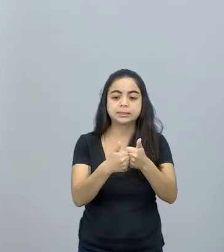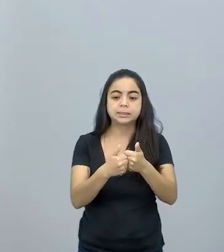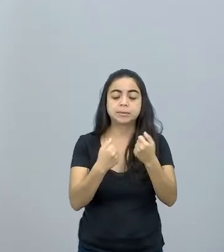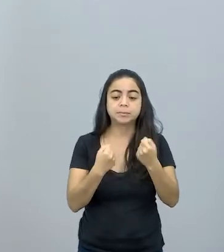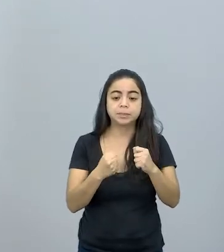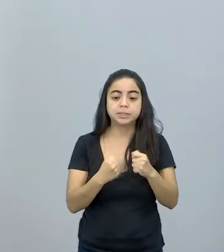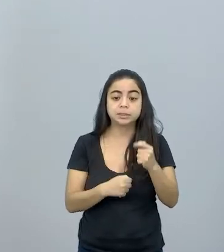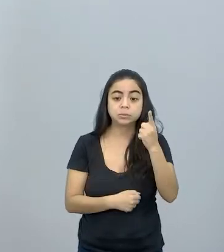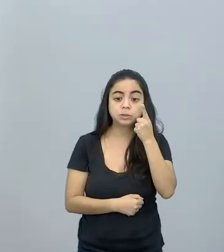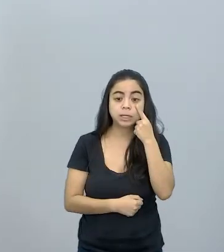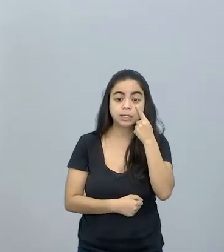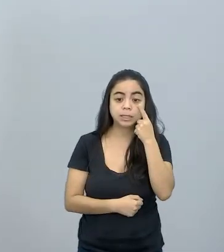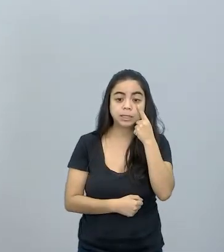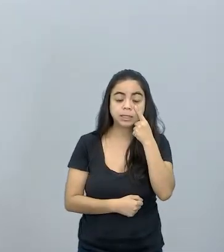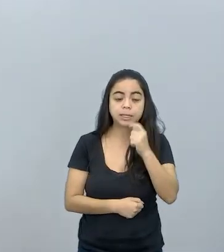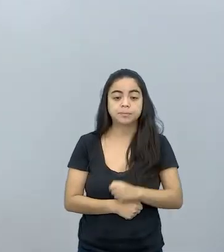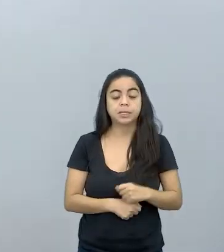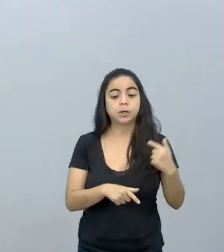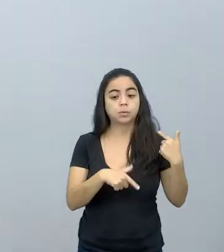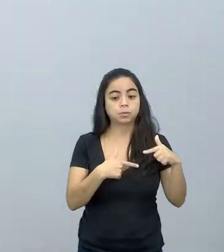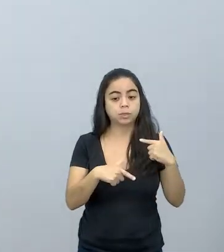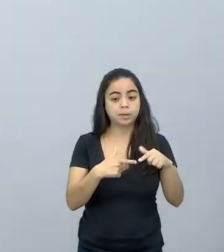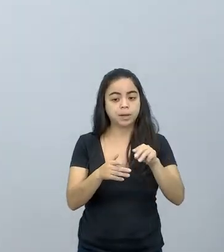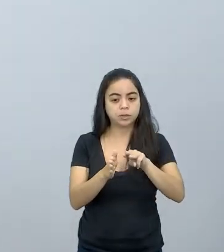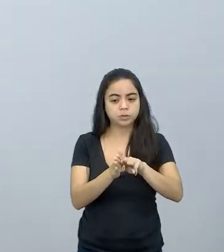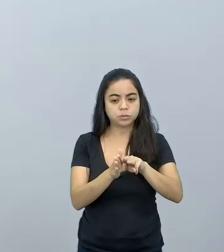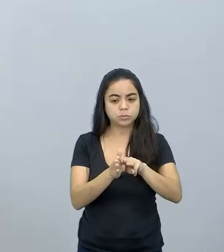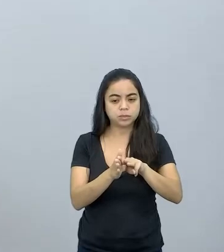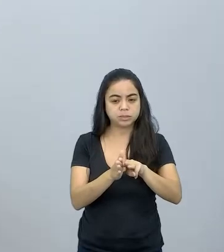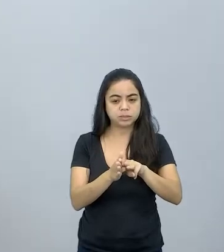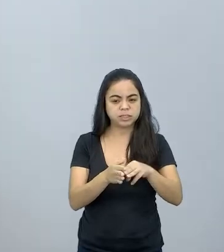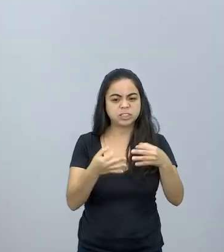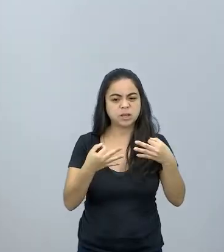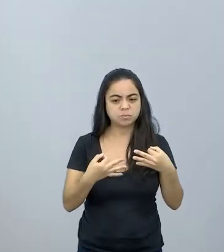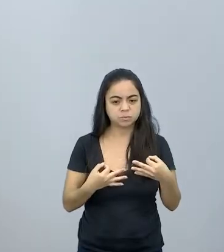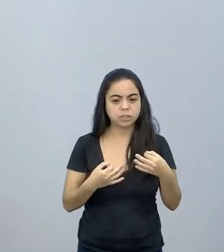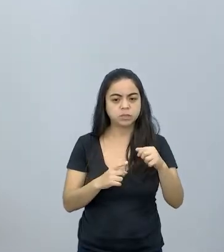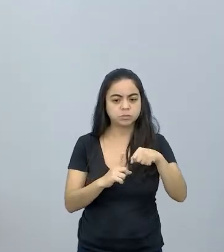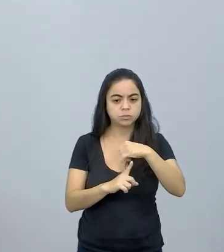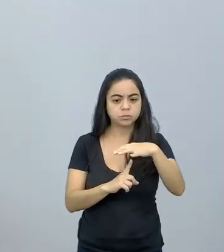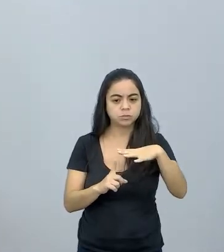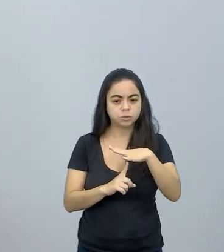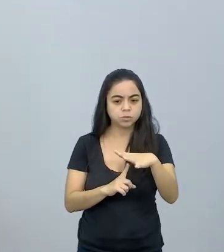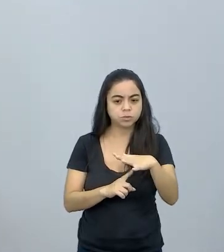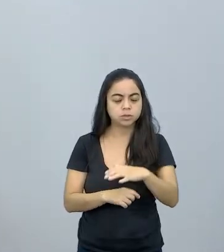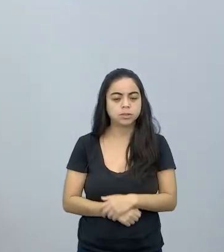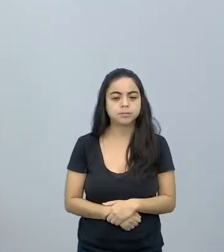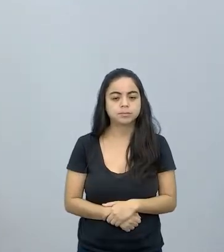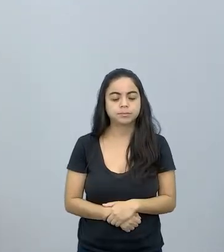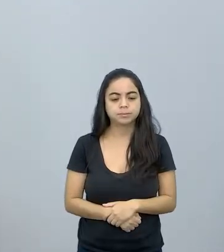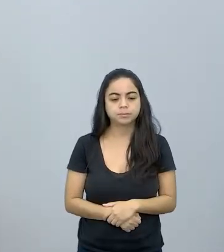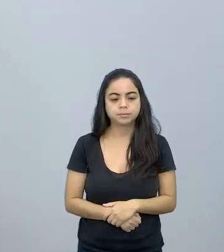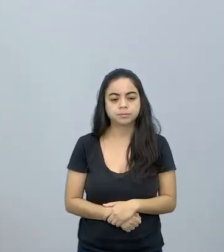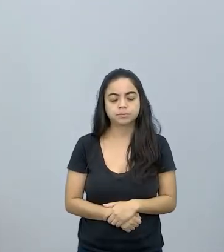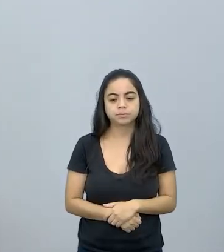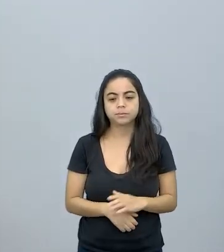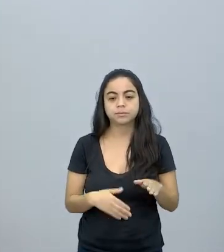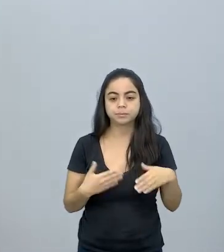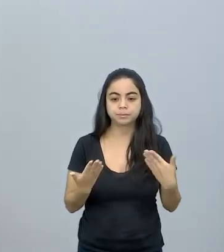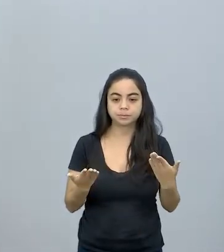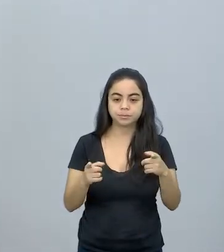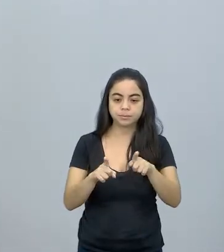que atentar para fazer um trabalho de pesquisa em sociologia, né? Então,